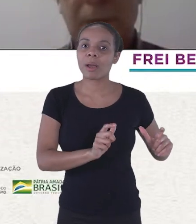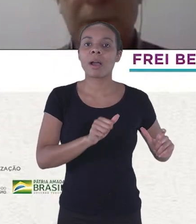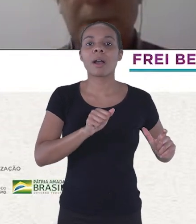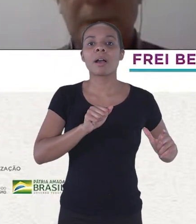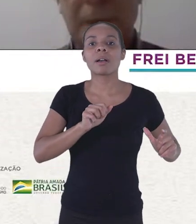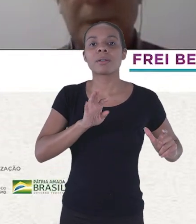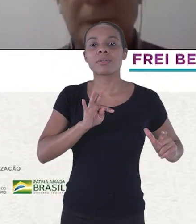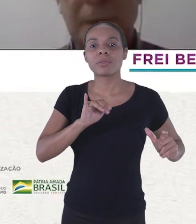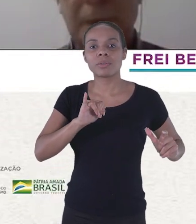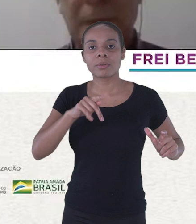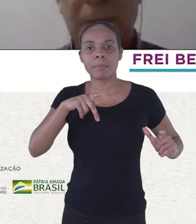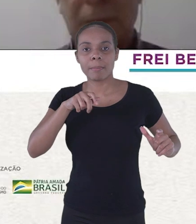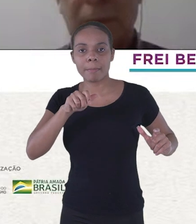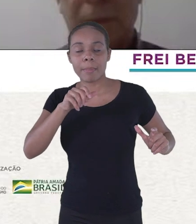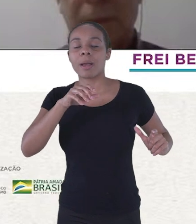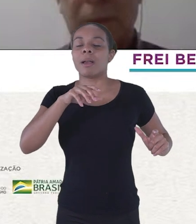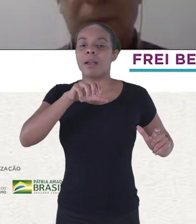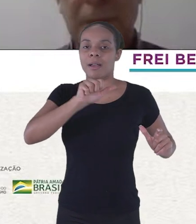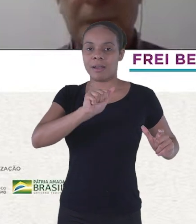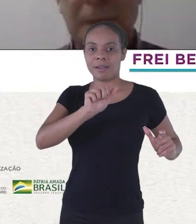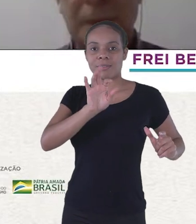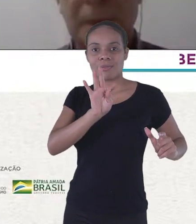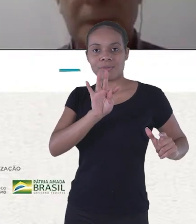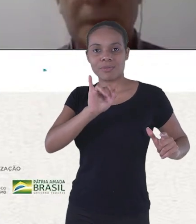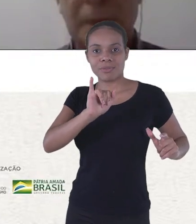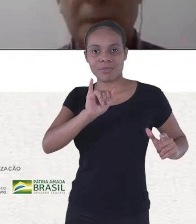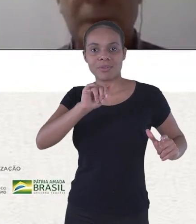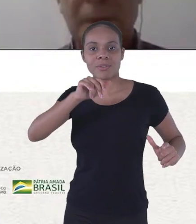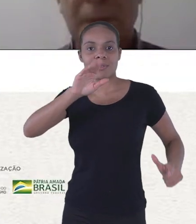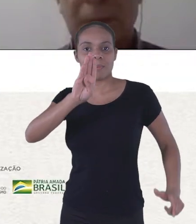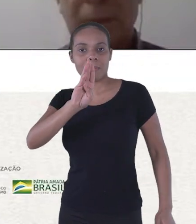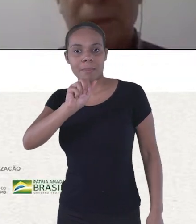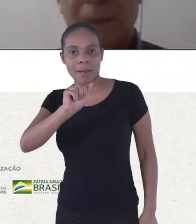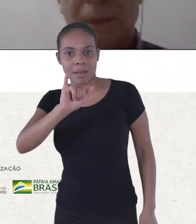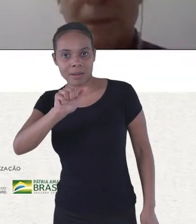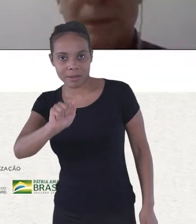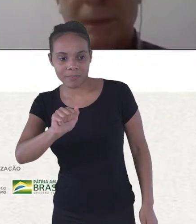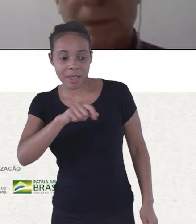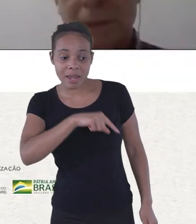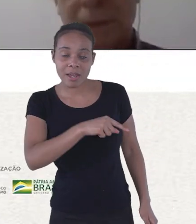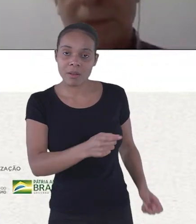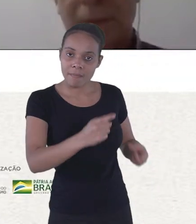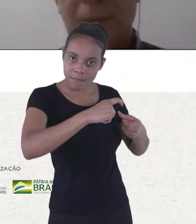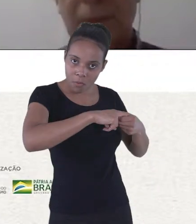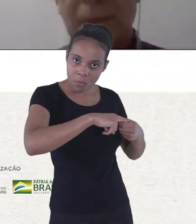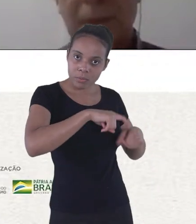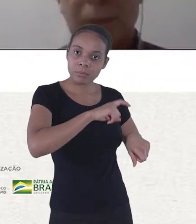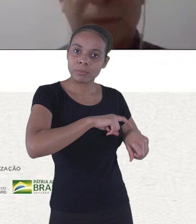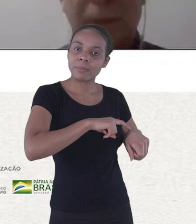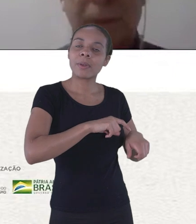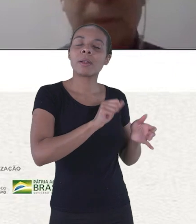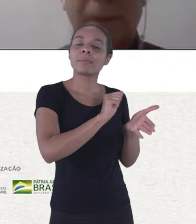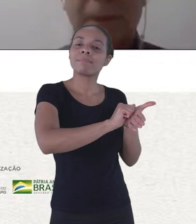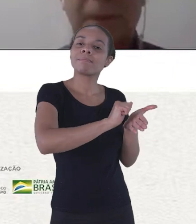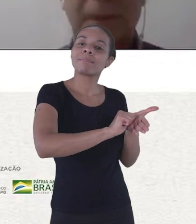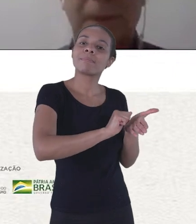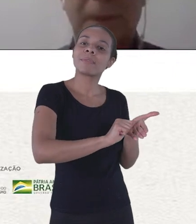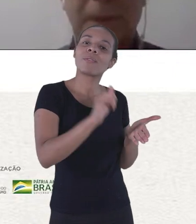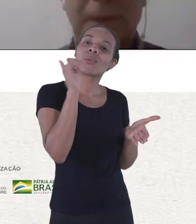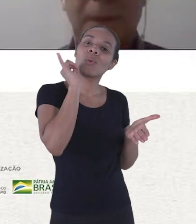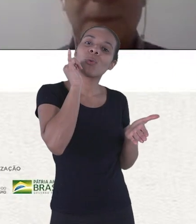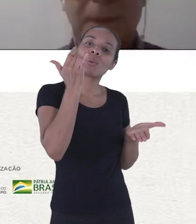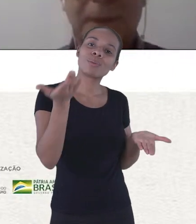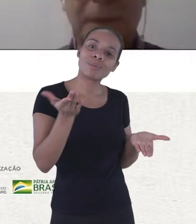consegue escrever um conto. E aí tem uma trama policialesca. Olha, coisa horrorosa,